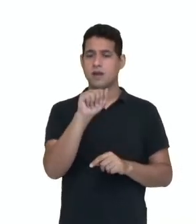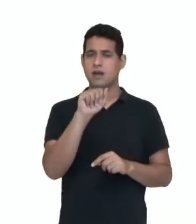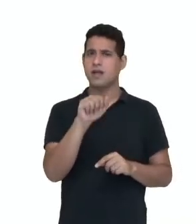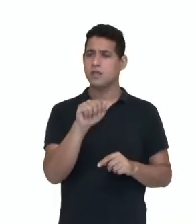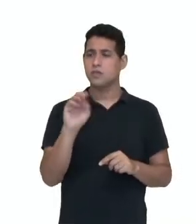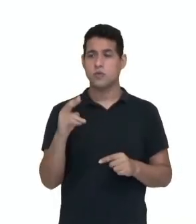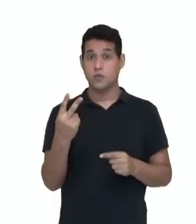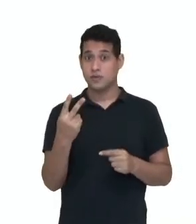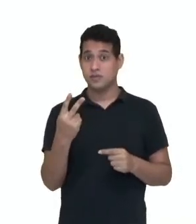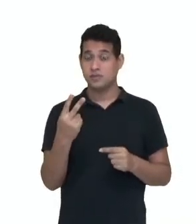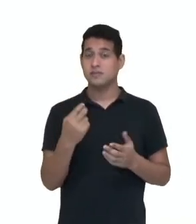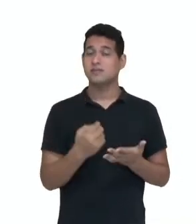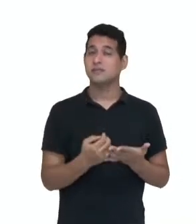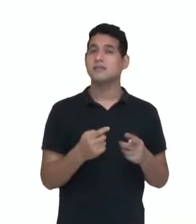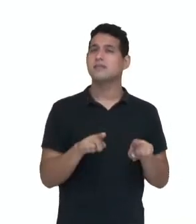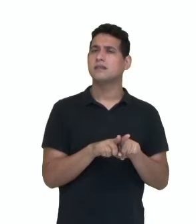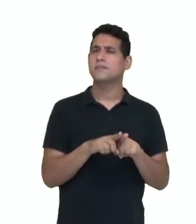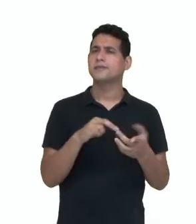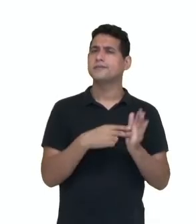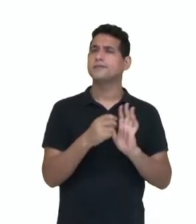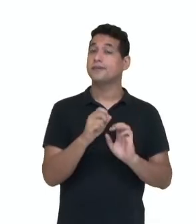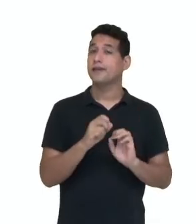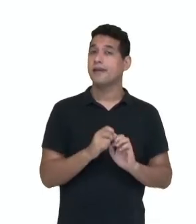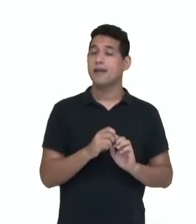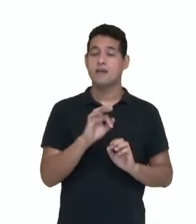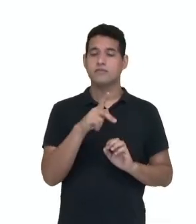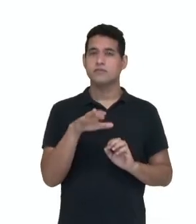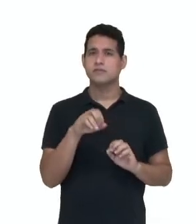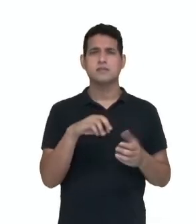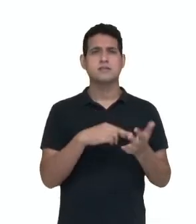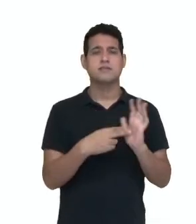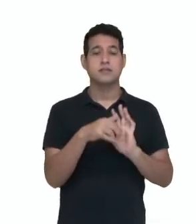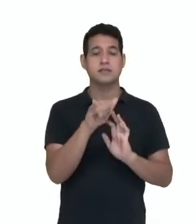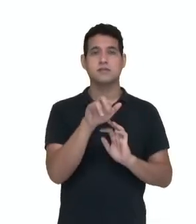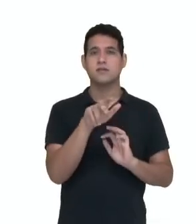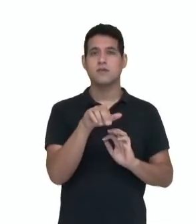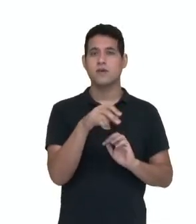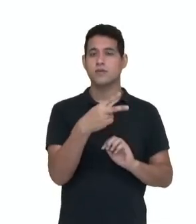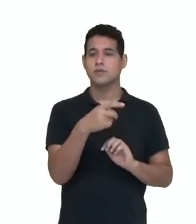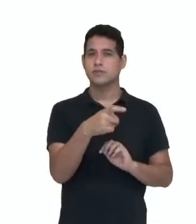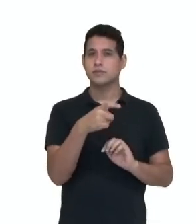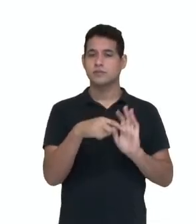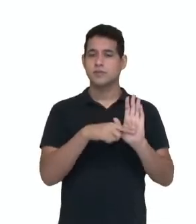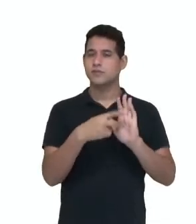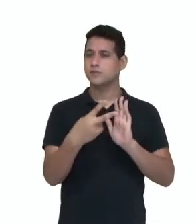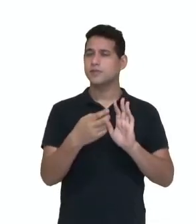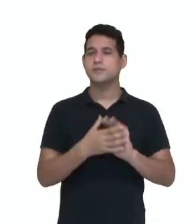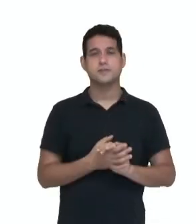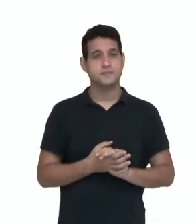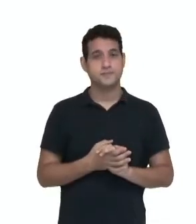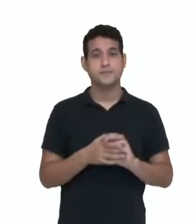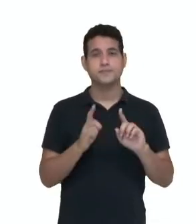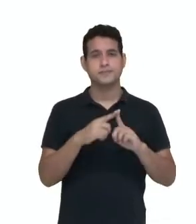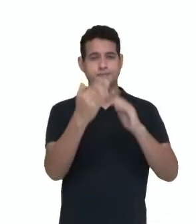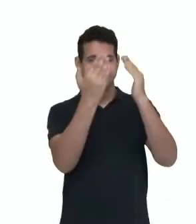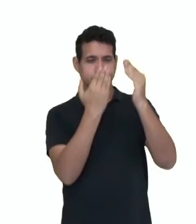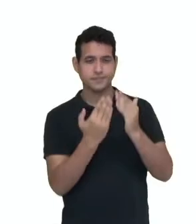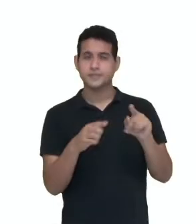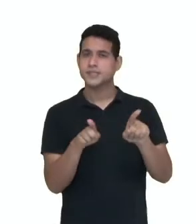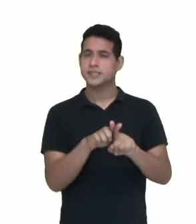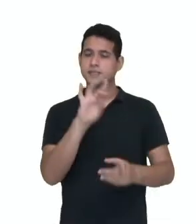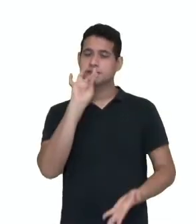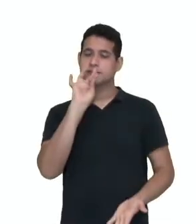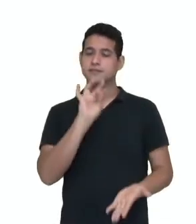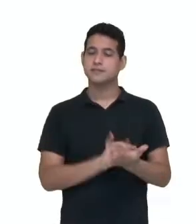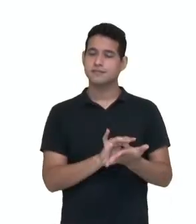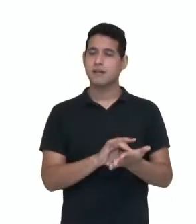e o B vale menos 2, a função é y igual a 2x menos 2. E, conferindo,